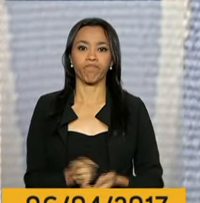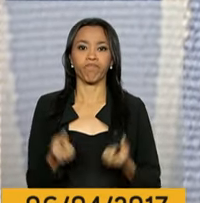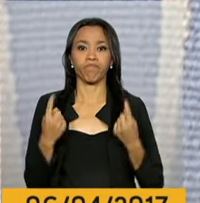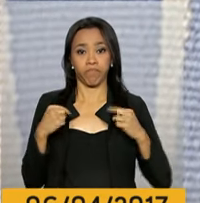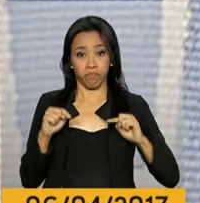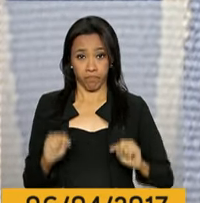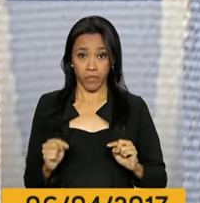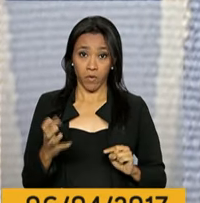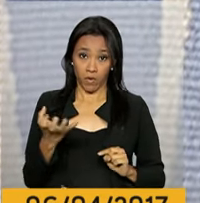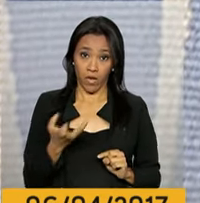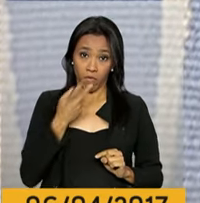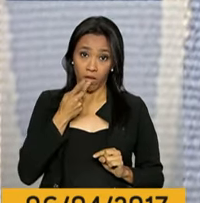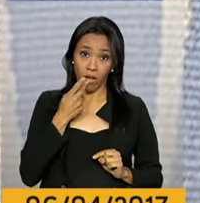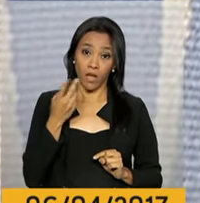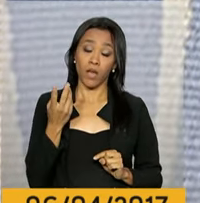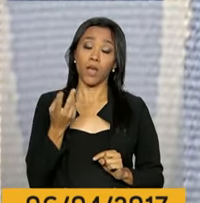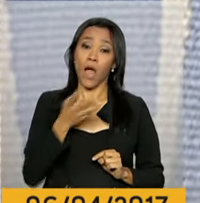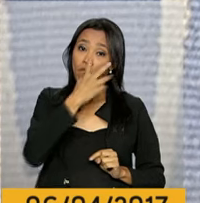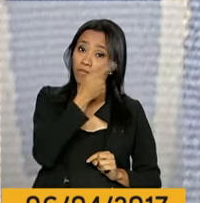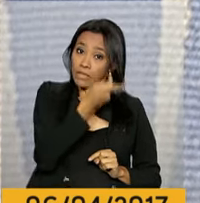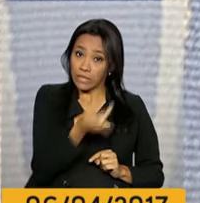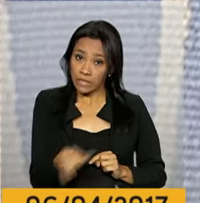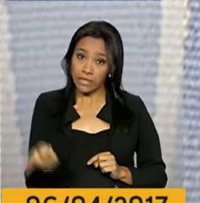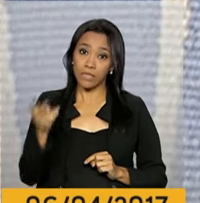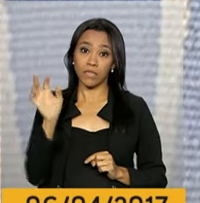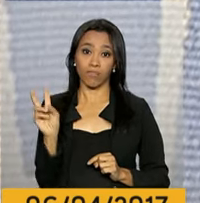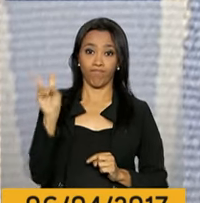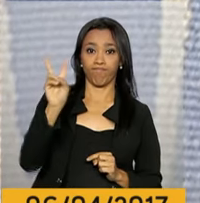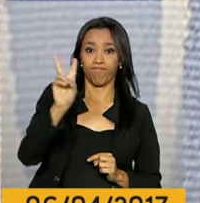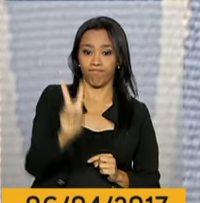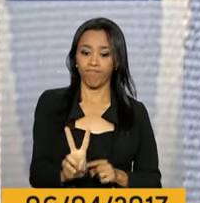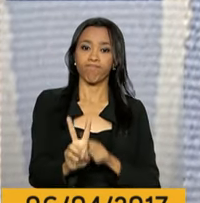que a visita do casal real ao Brasil